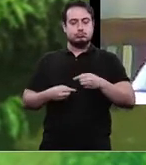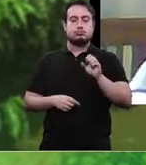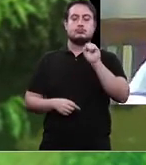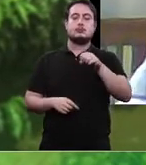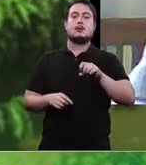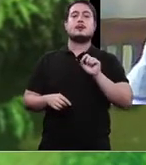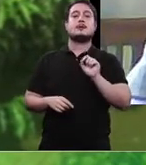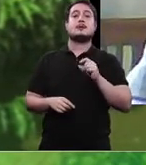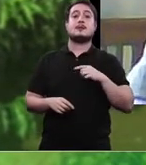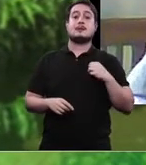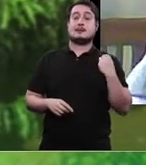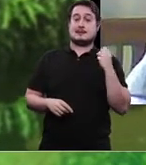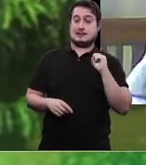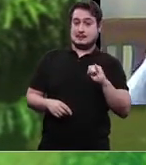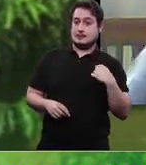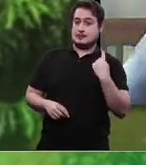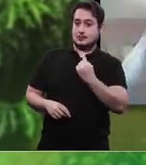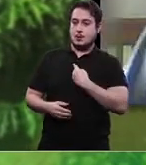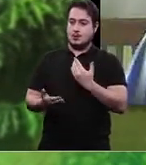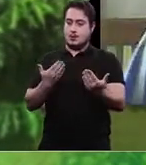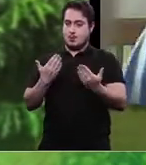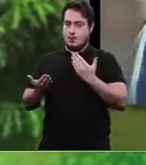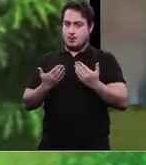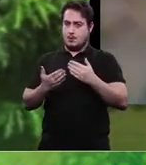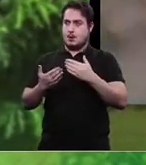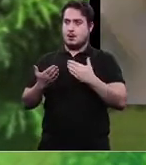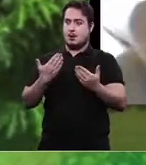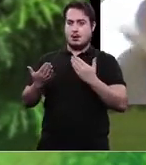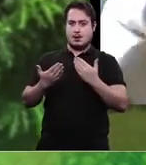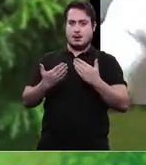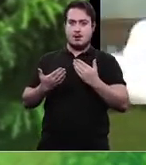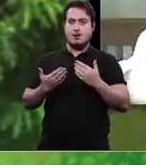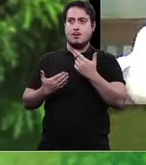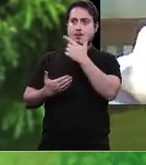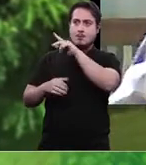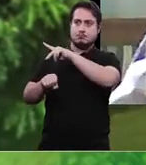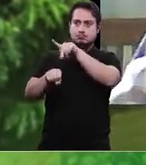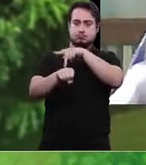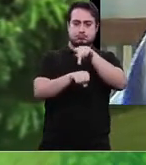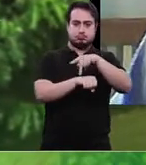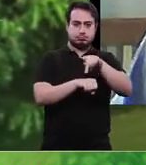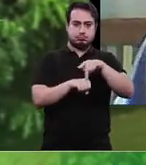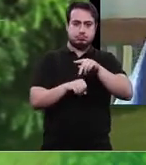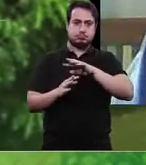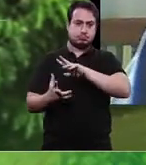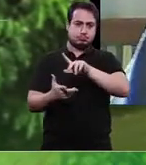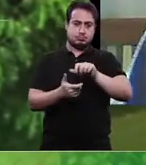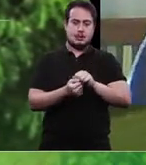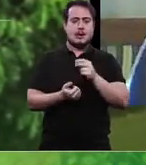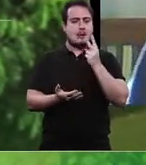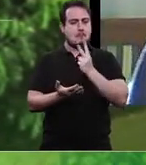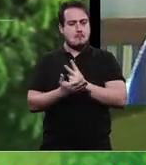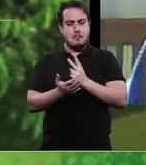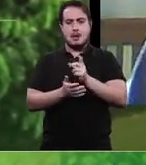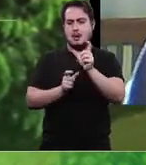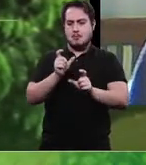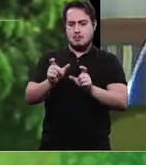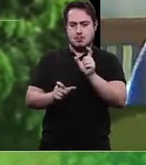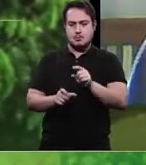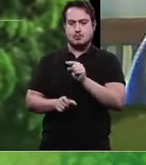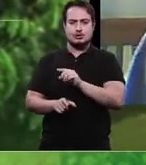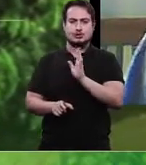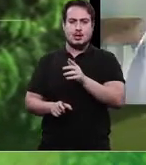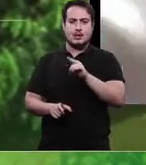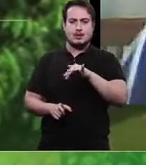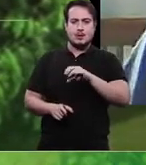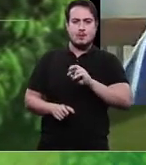que, se a gente for fazer um comparativo com qualquer outro competidor de produção mundial das mesmos produtos que o Igor colocou